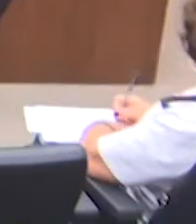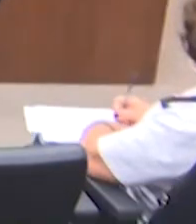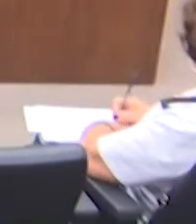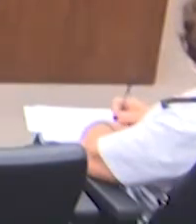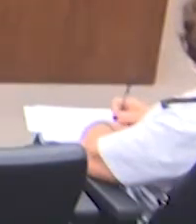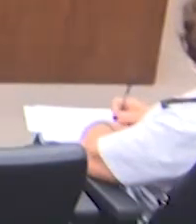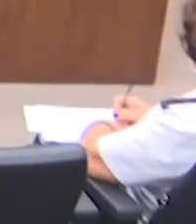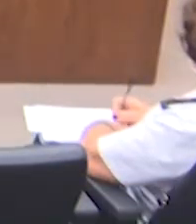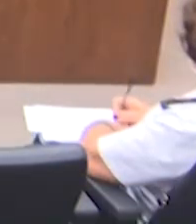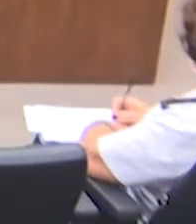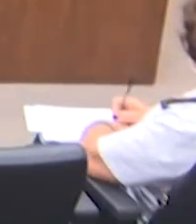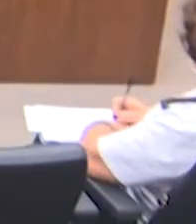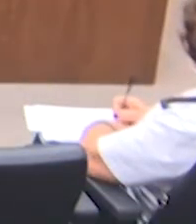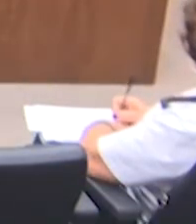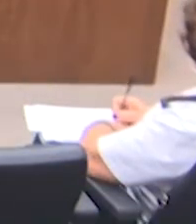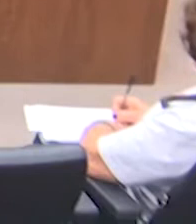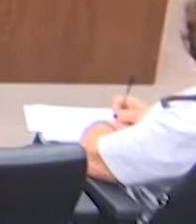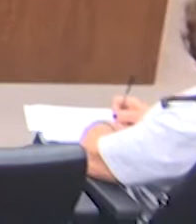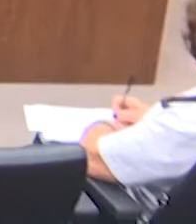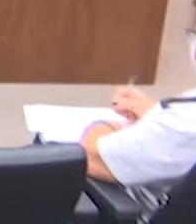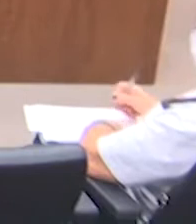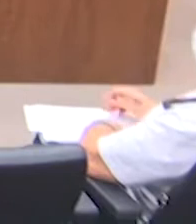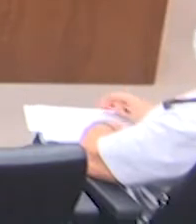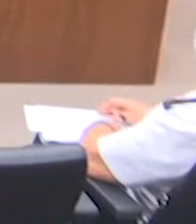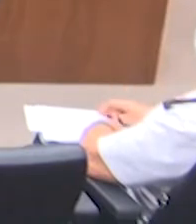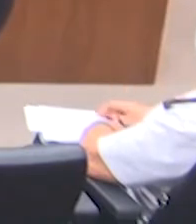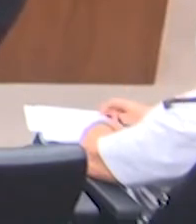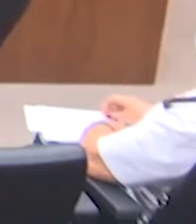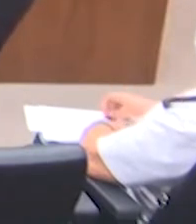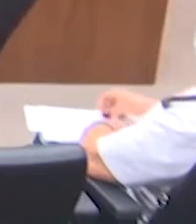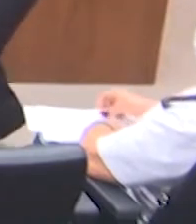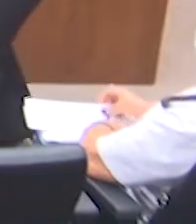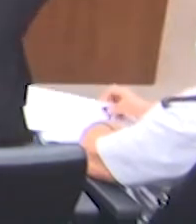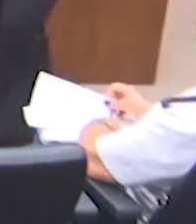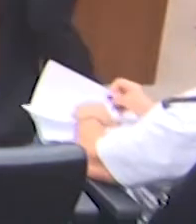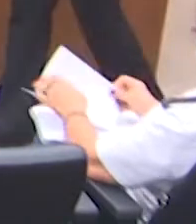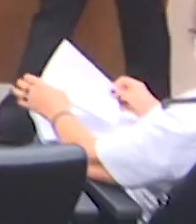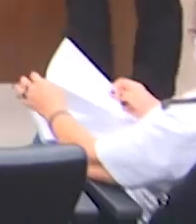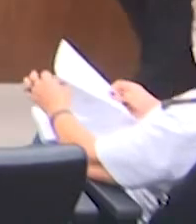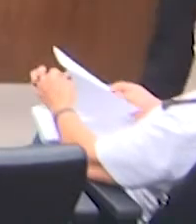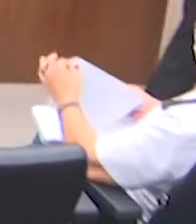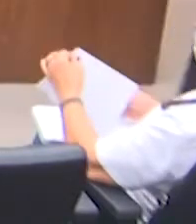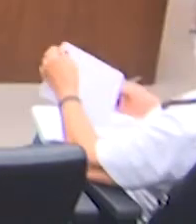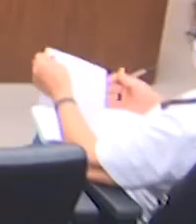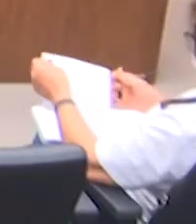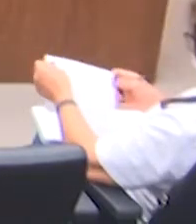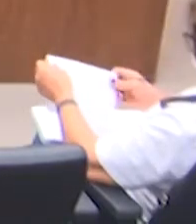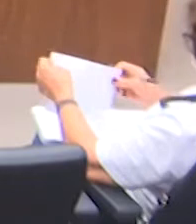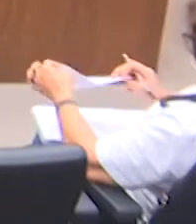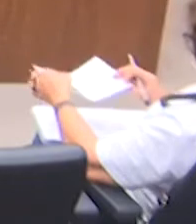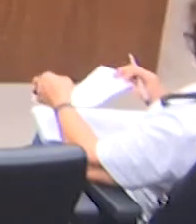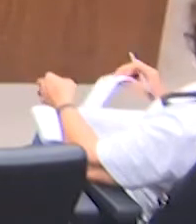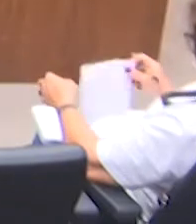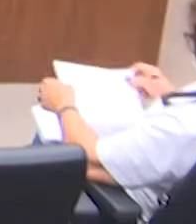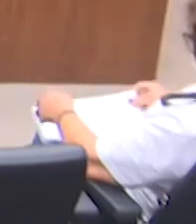Fora Bolsonaro. E o Mariante trouxe pontos muito importantes, né? Foi no governo